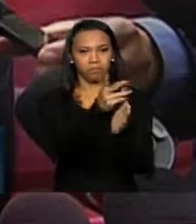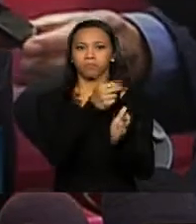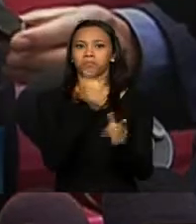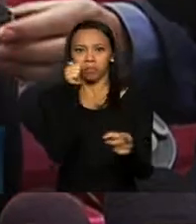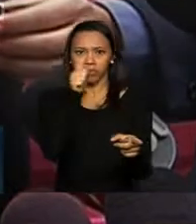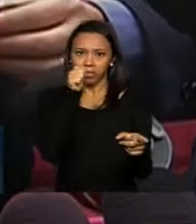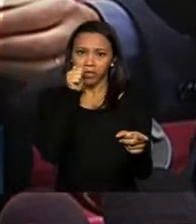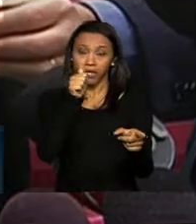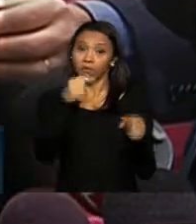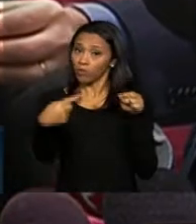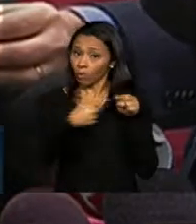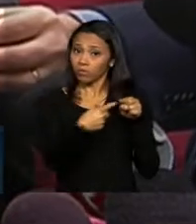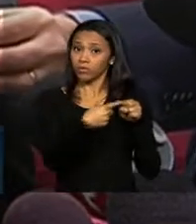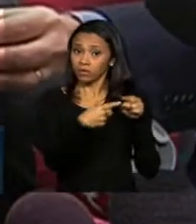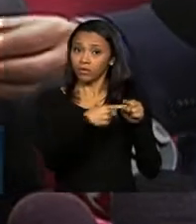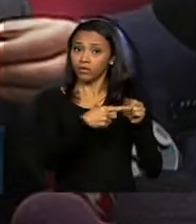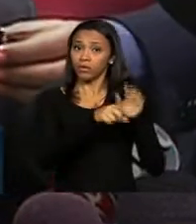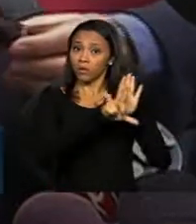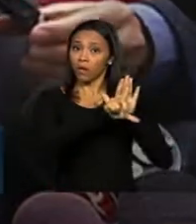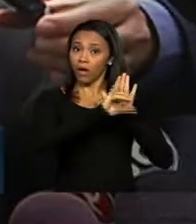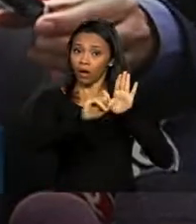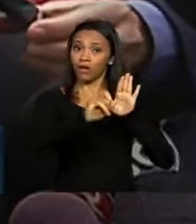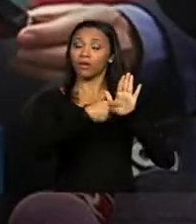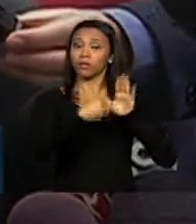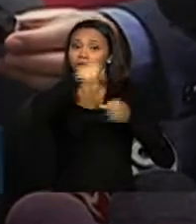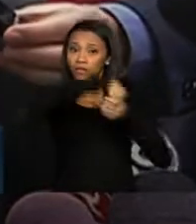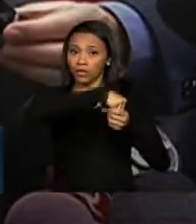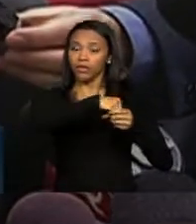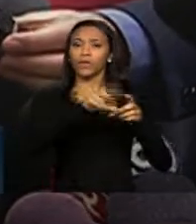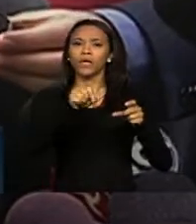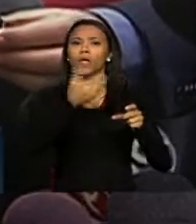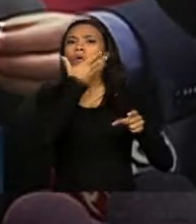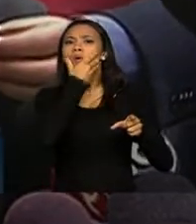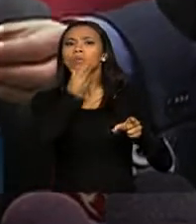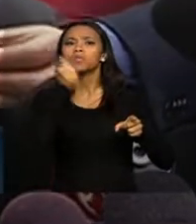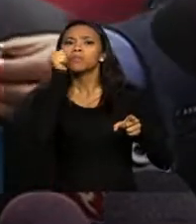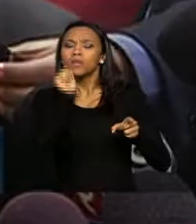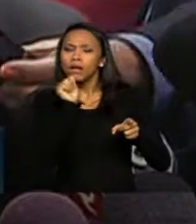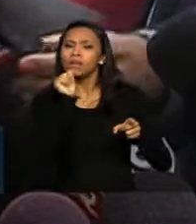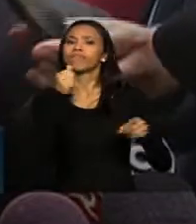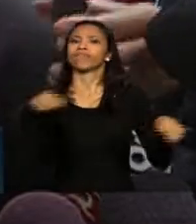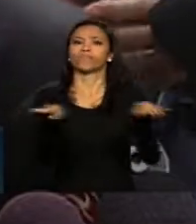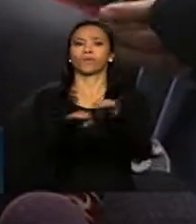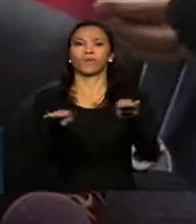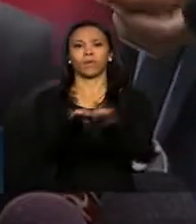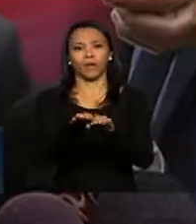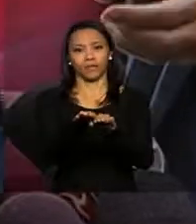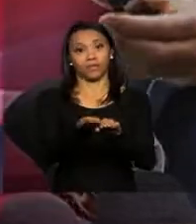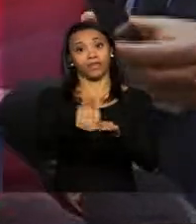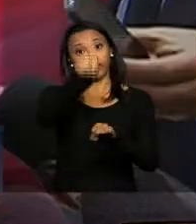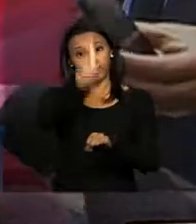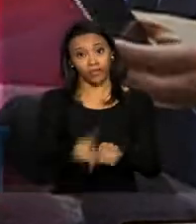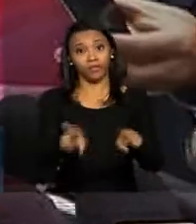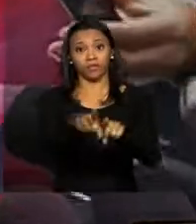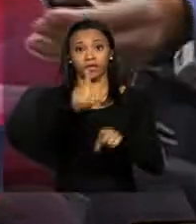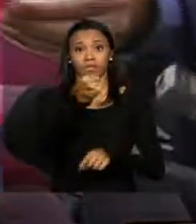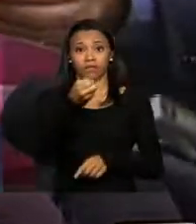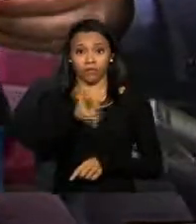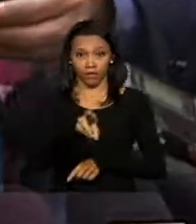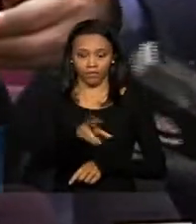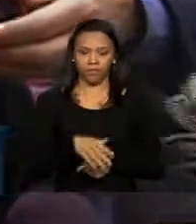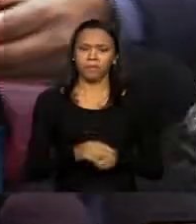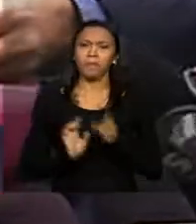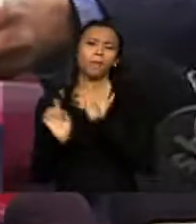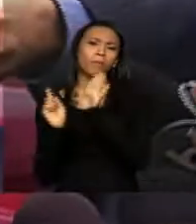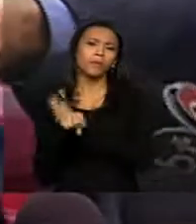termos da Constituição quando a conção diz que homens e mulheres são iguais em direitos e deveres Presidente como é que o senhor tá avaliando essa situação